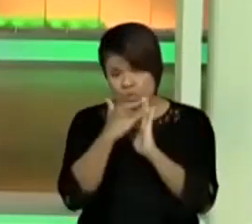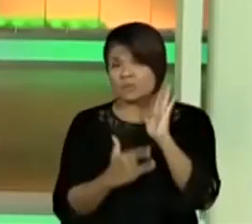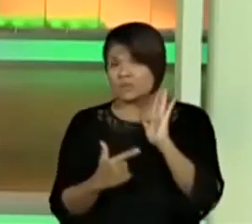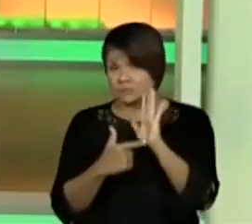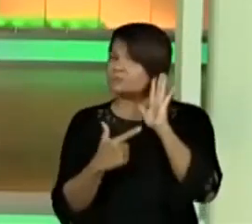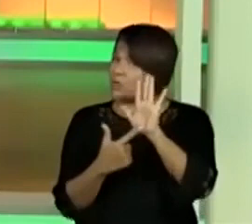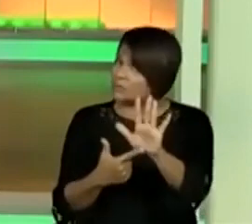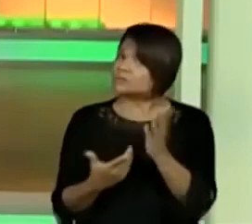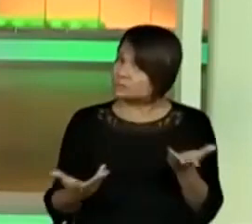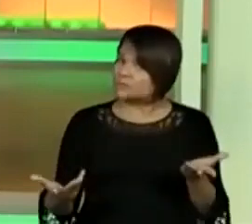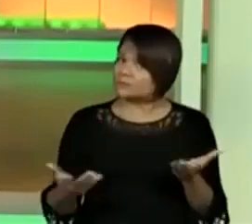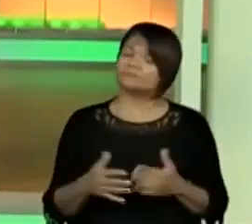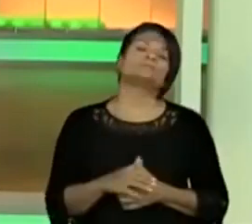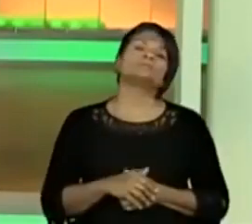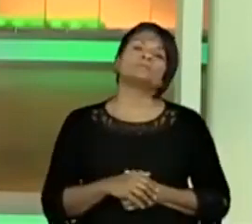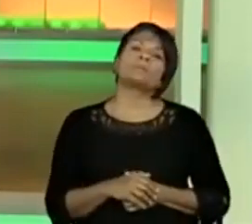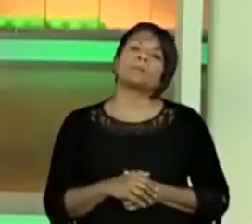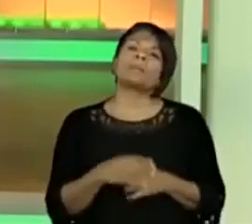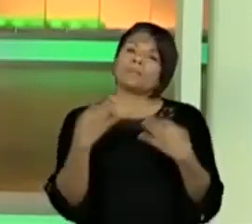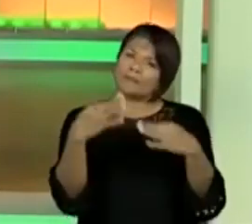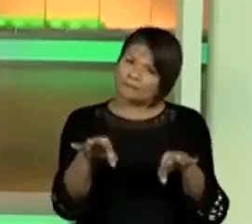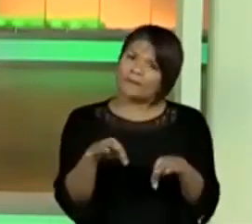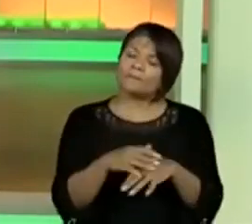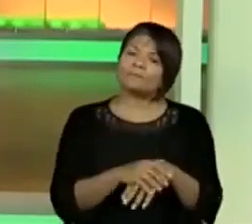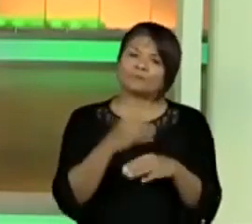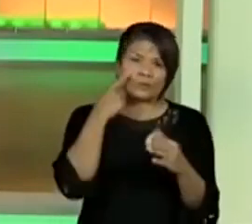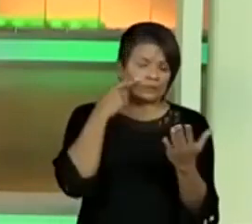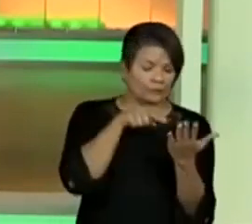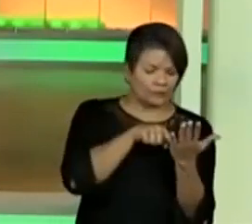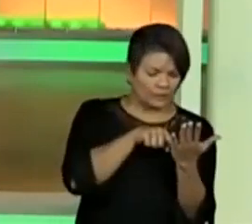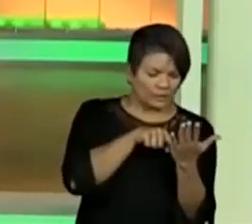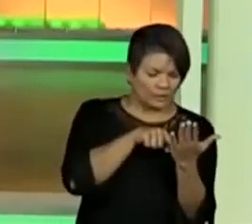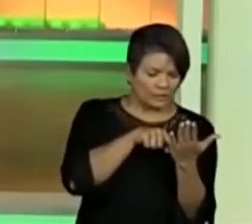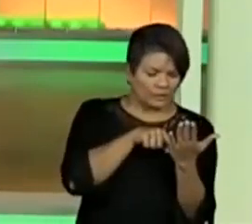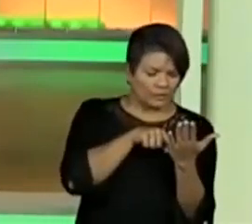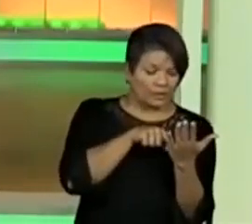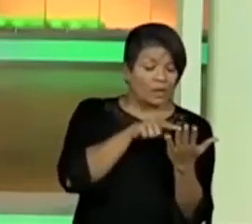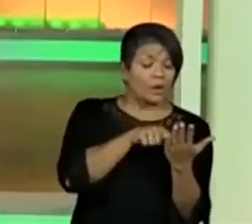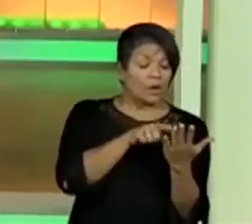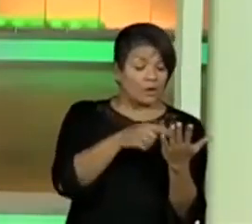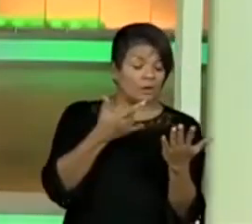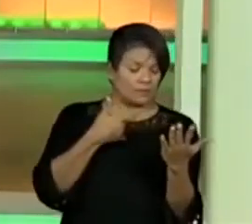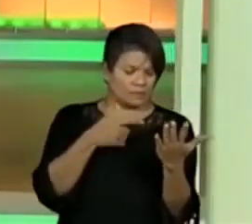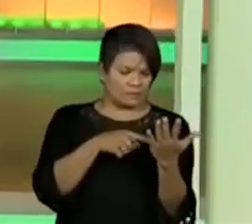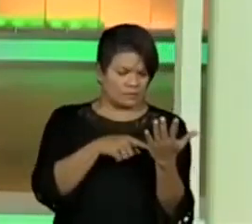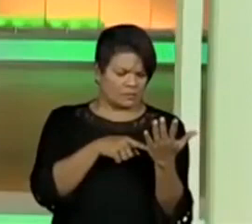gente. Certo? Vamos ver o que vocês estão... Olha lá, daí o Gabriel falou do...